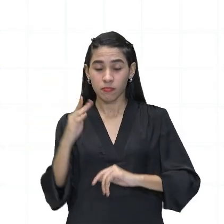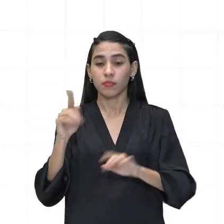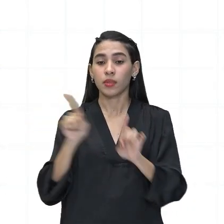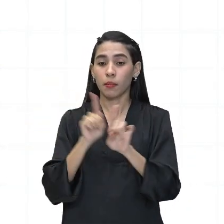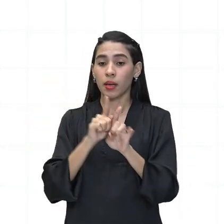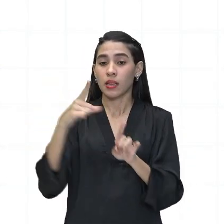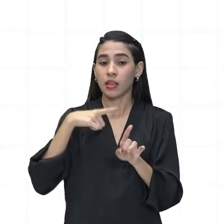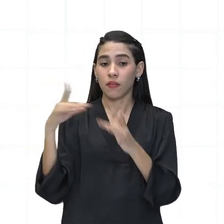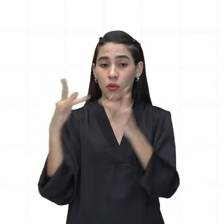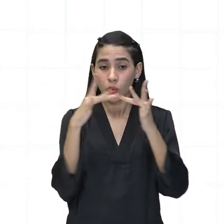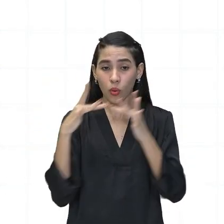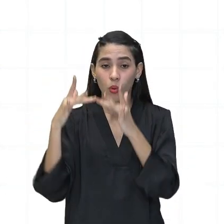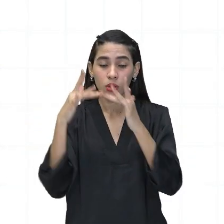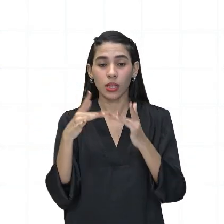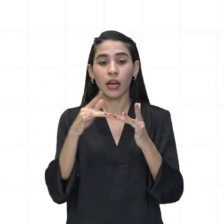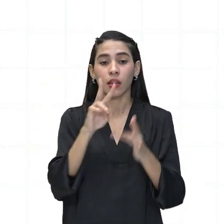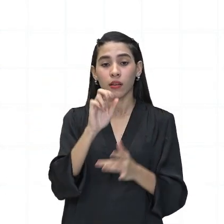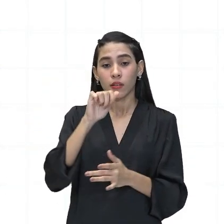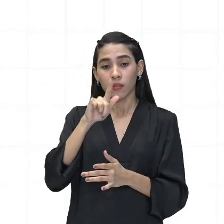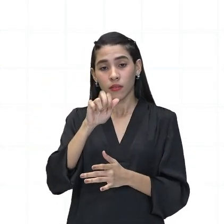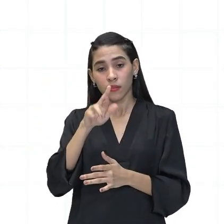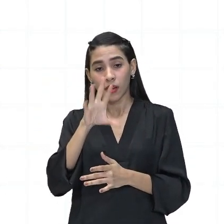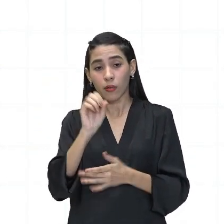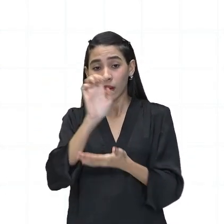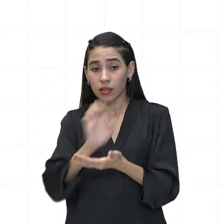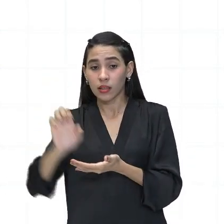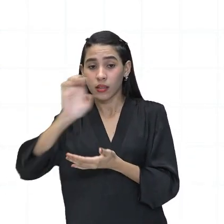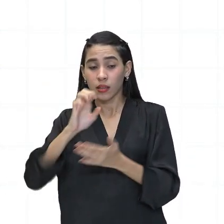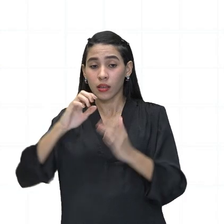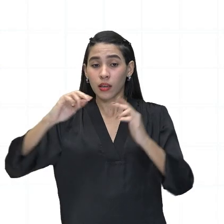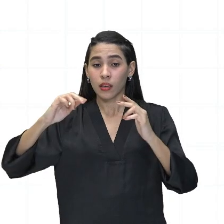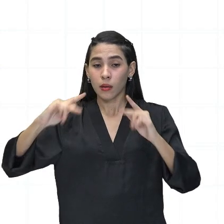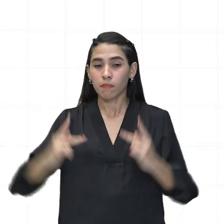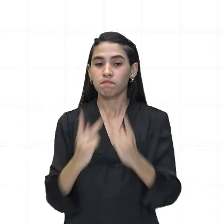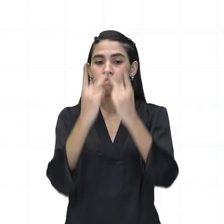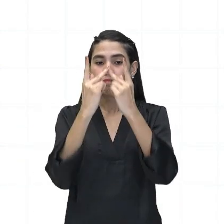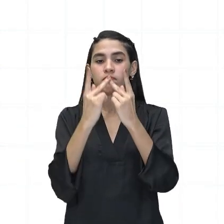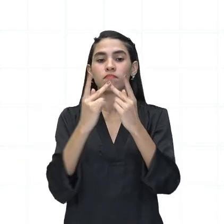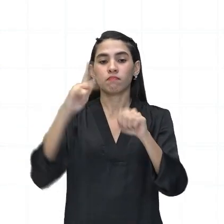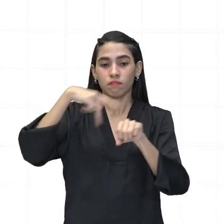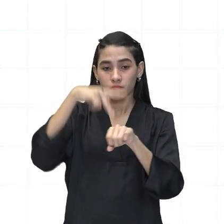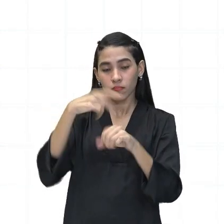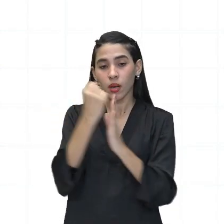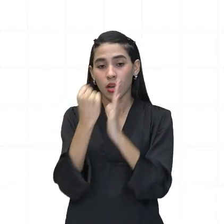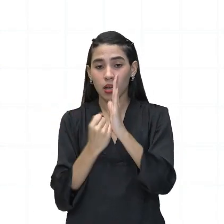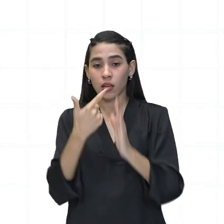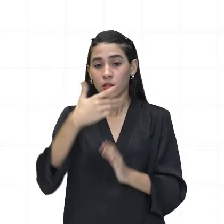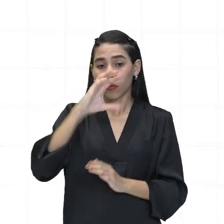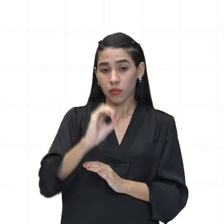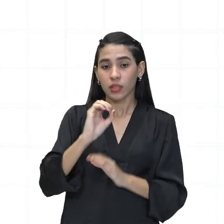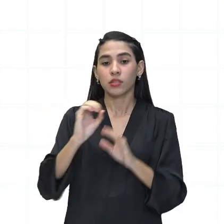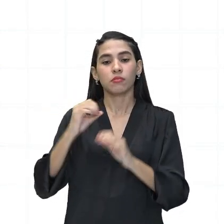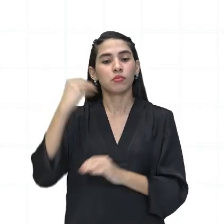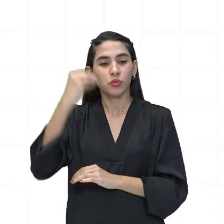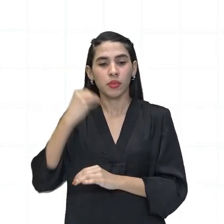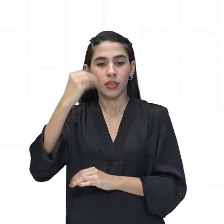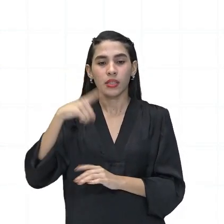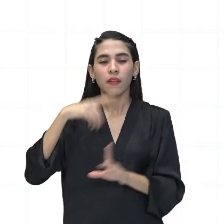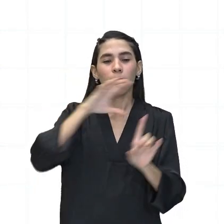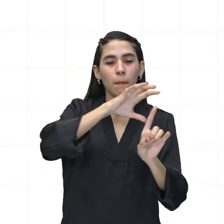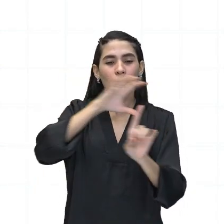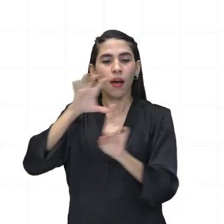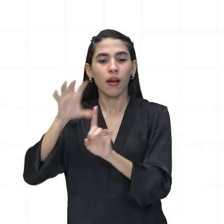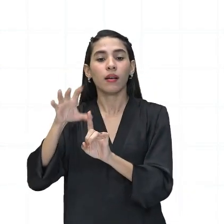contato direto com as vanguardas europeias em Paris no início do século XX. Essa experiência influenciou sua